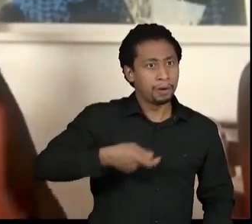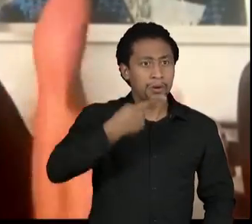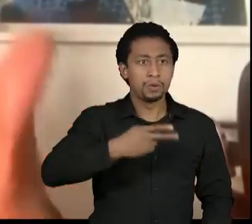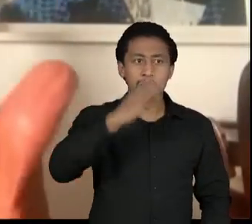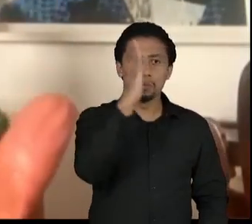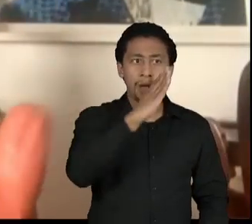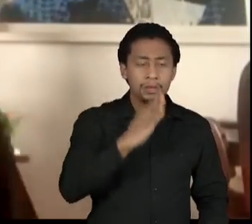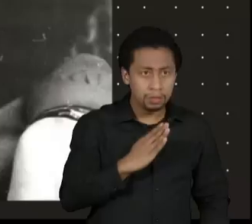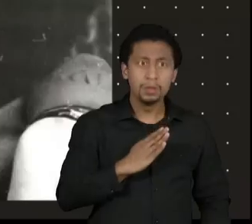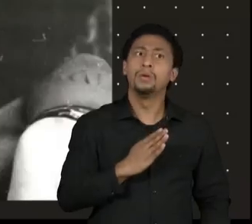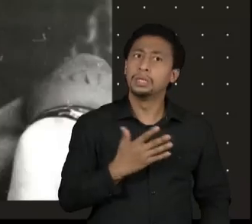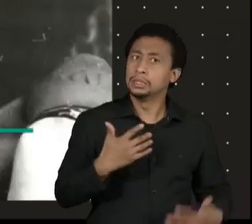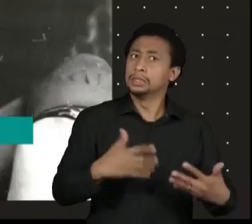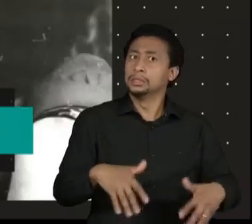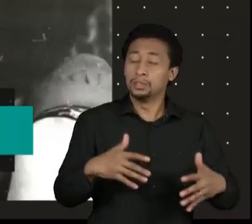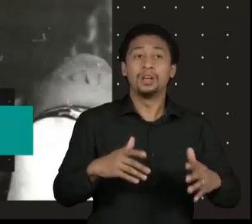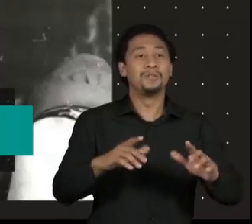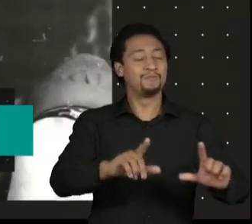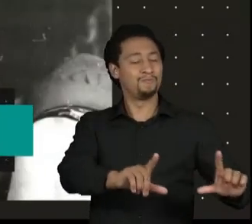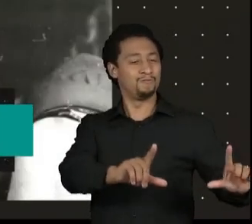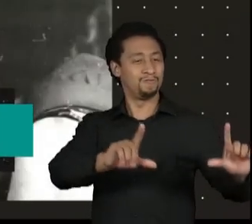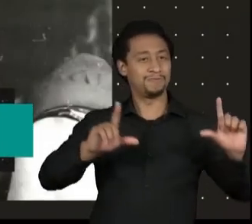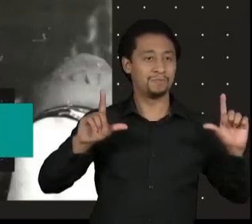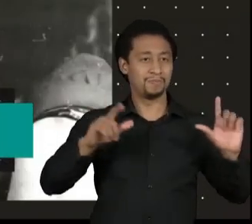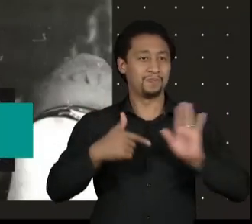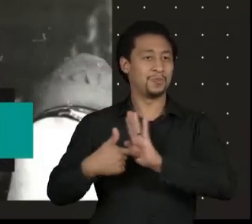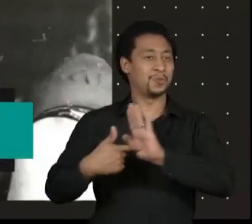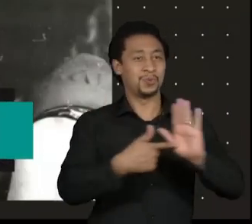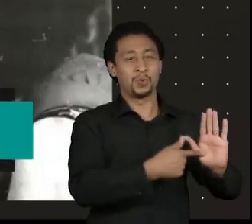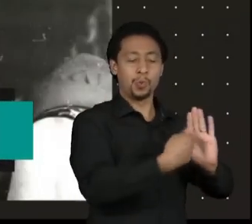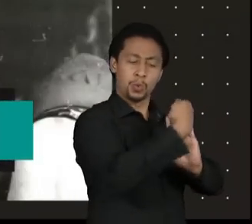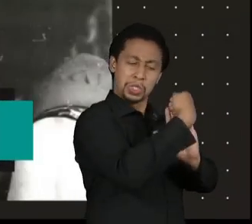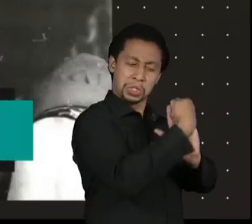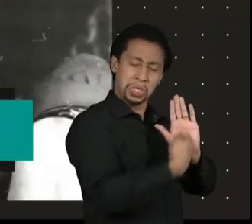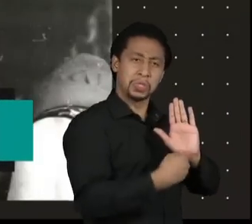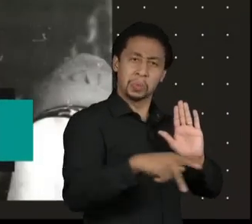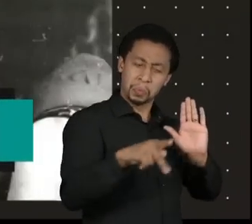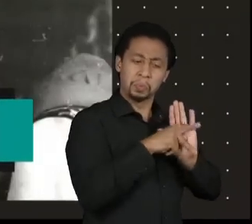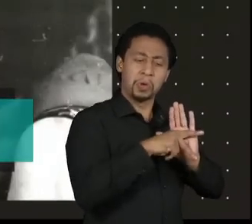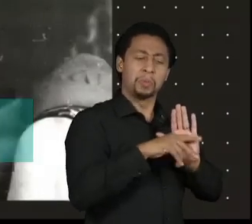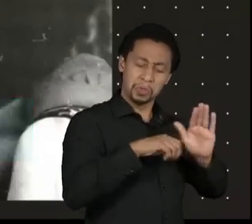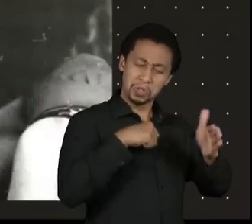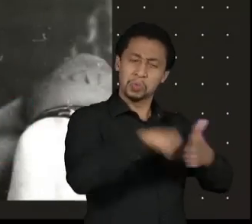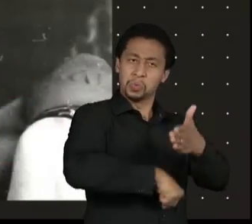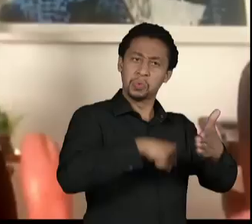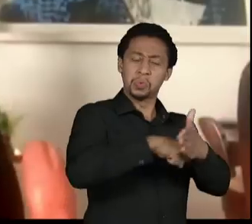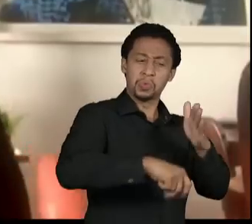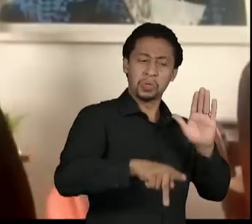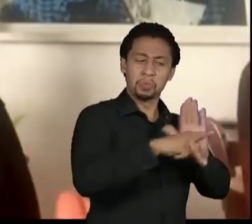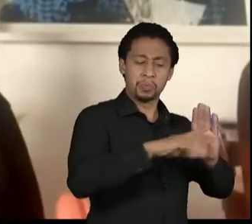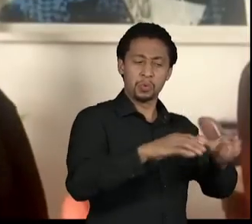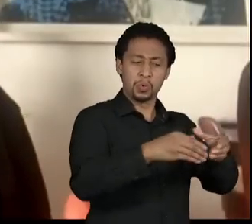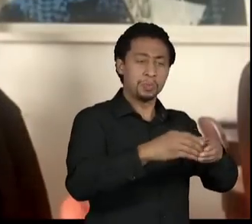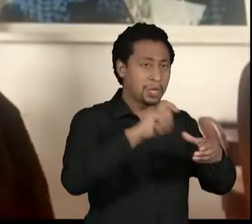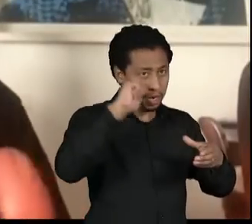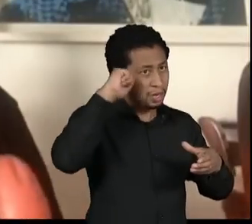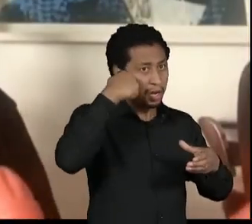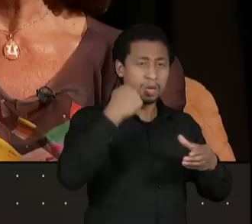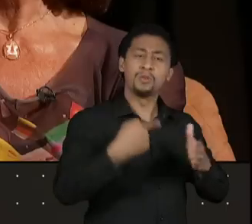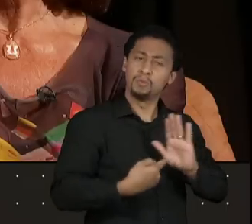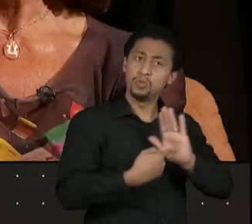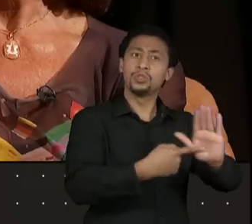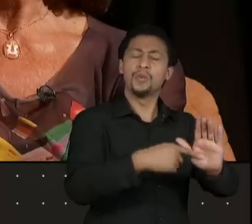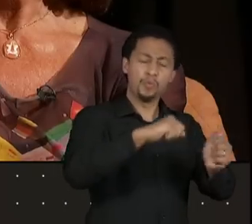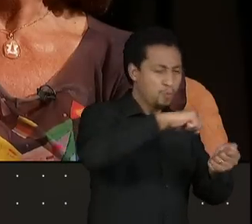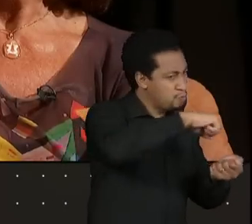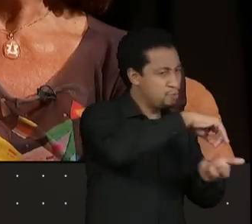nós trazemos um texto, né, em uma discussão importante, que era exatamente a discussão